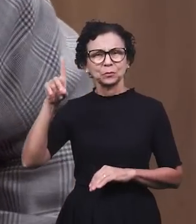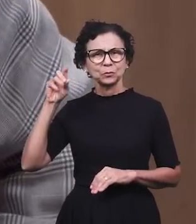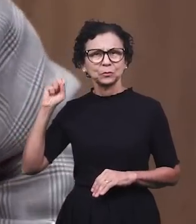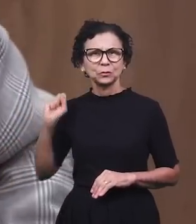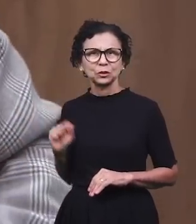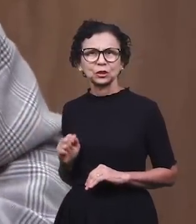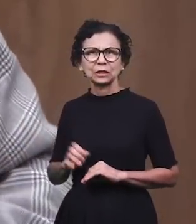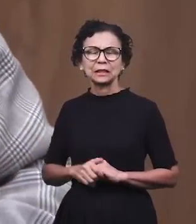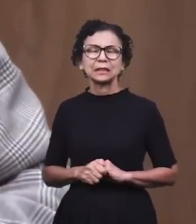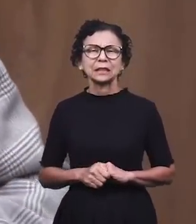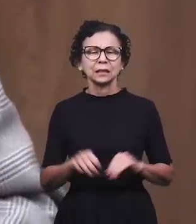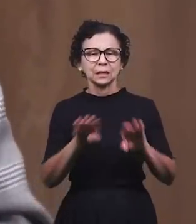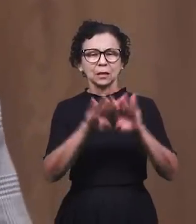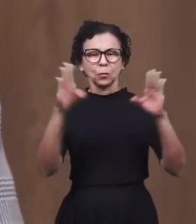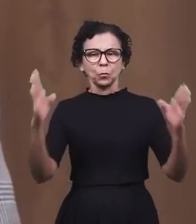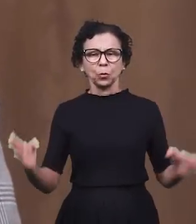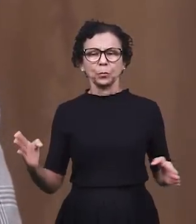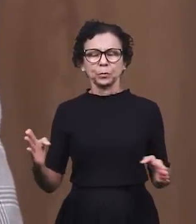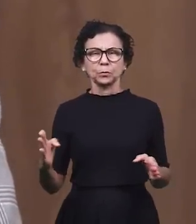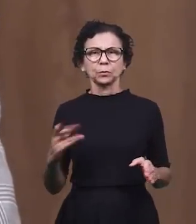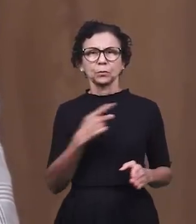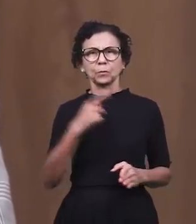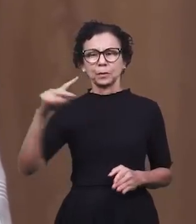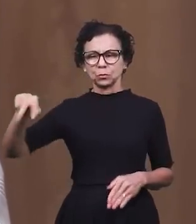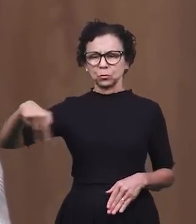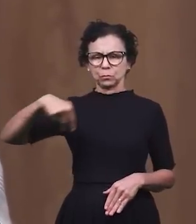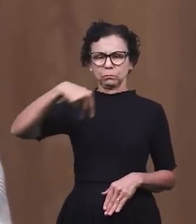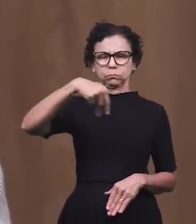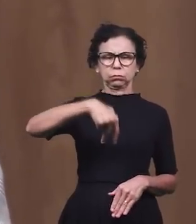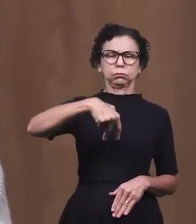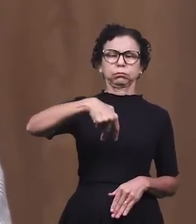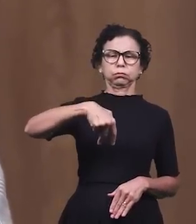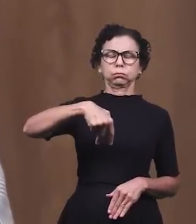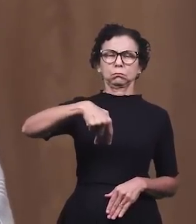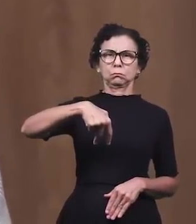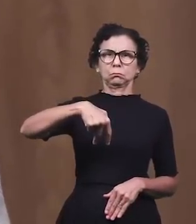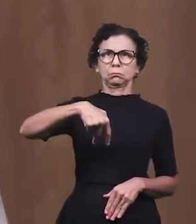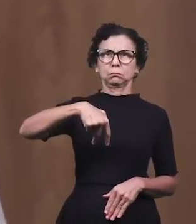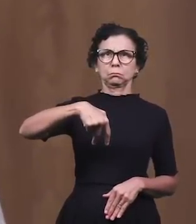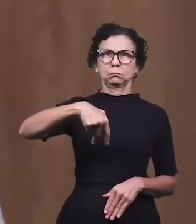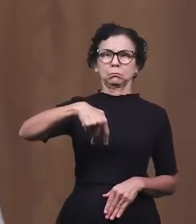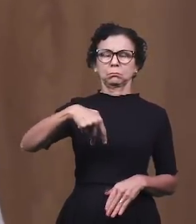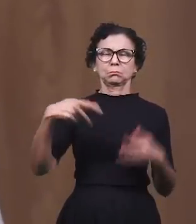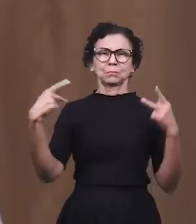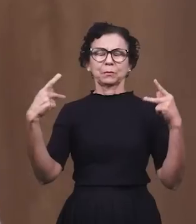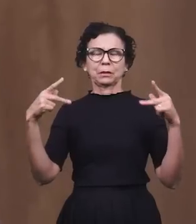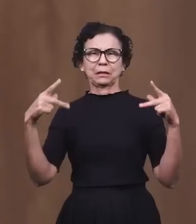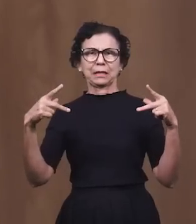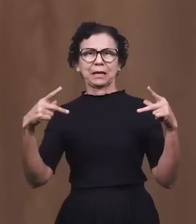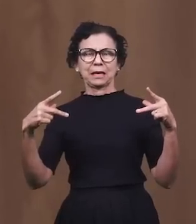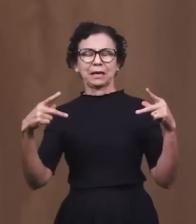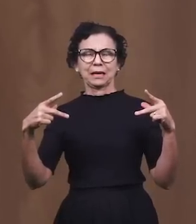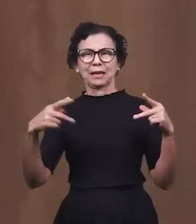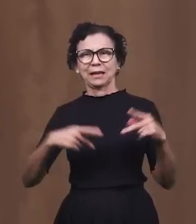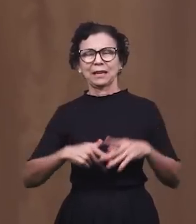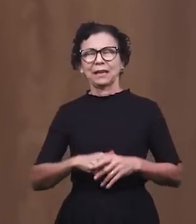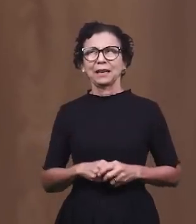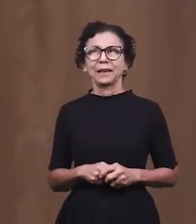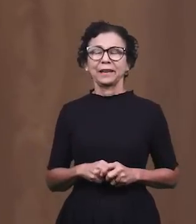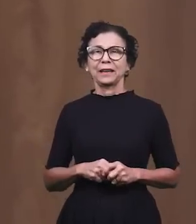pastor que às vezes ele subiu no púlpito para pregar. Quando ele subiu no púlpito para pregar,